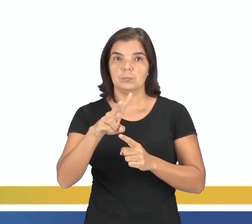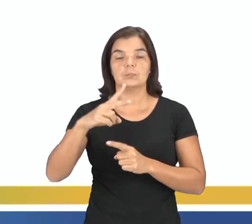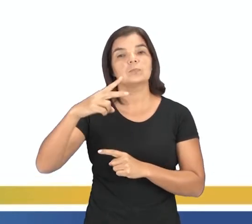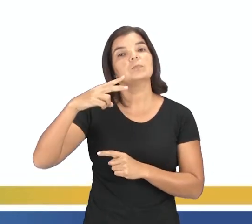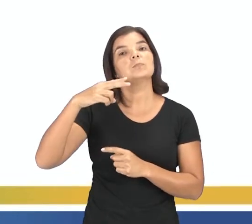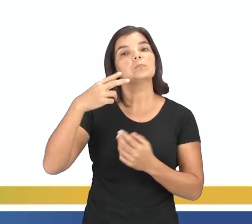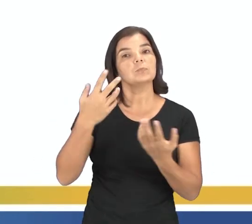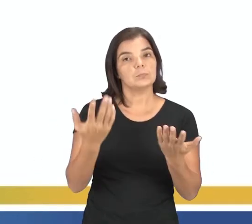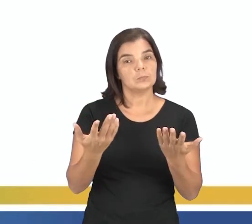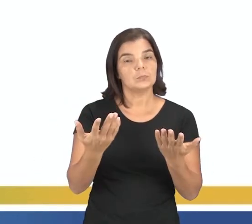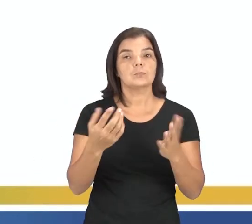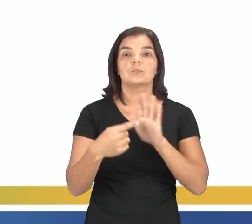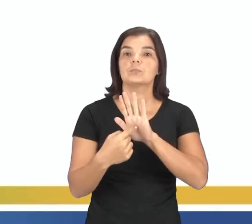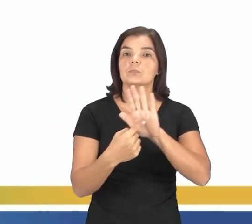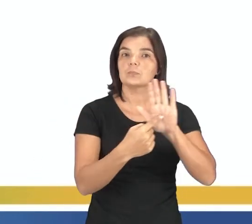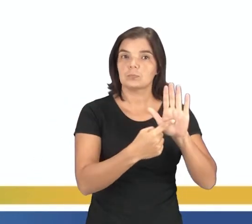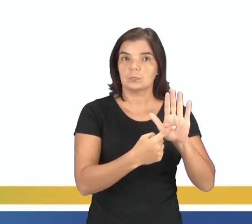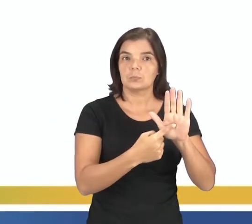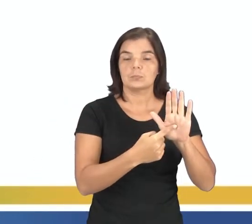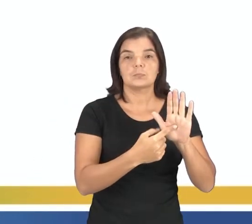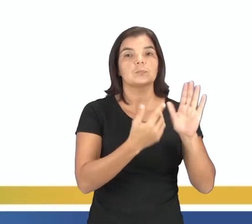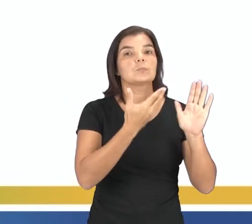velocidade, nesse caso eu estou me referindo